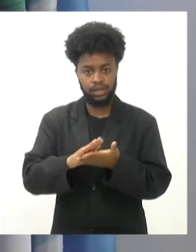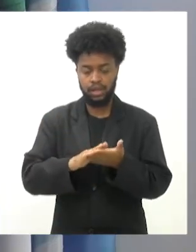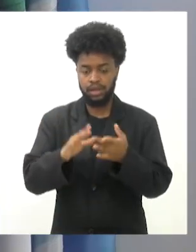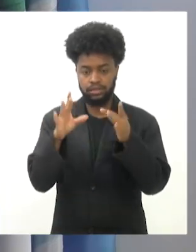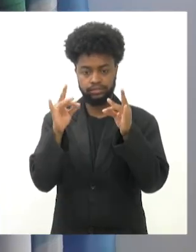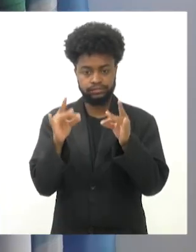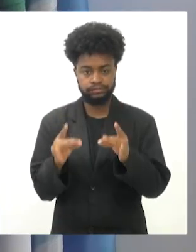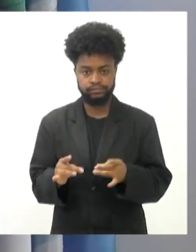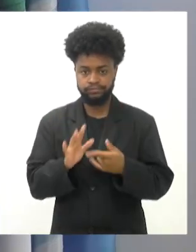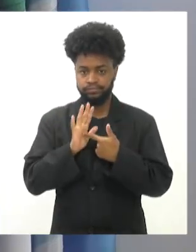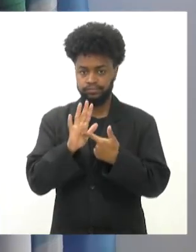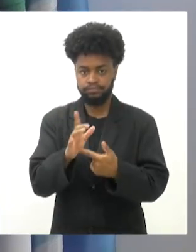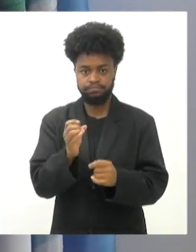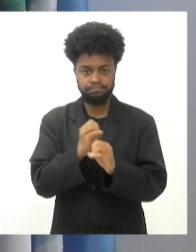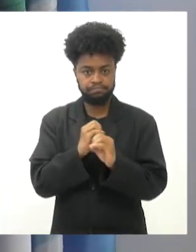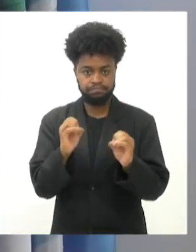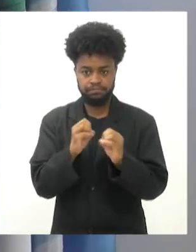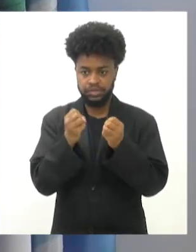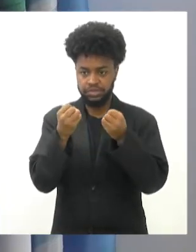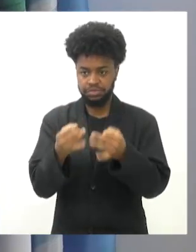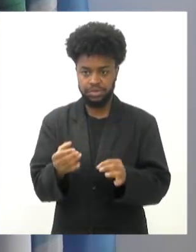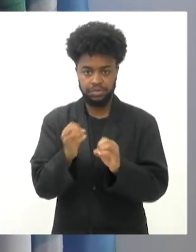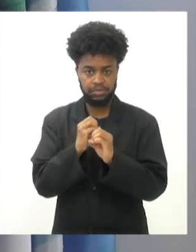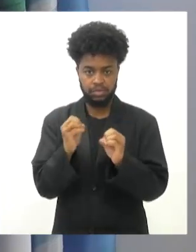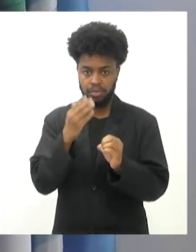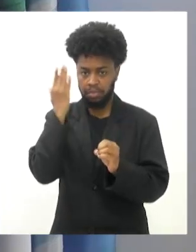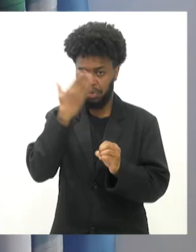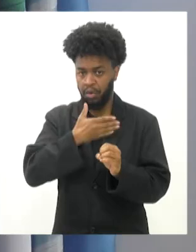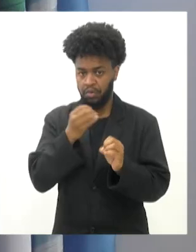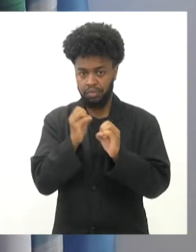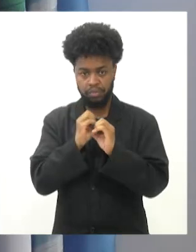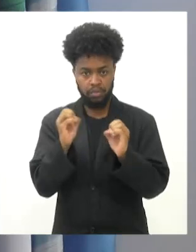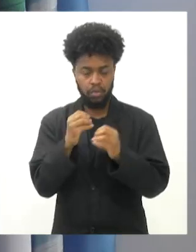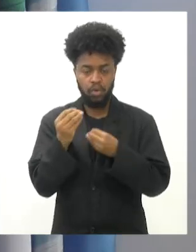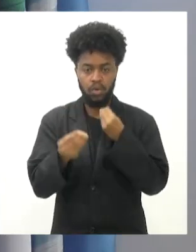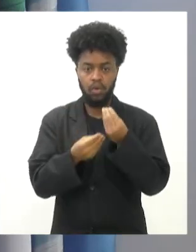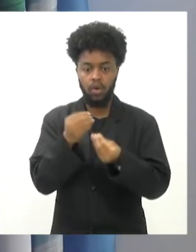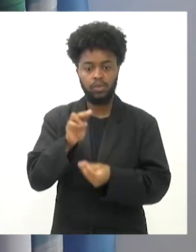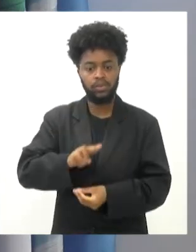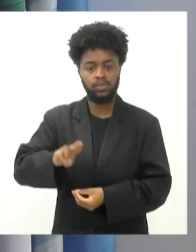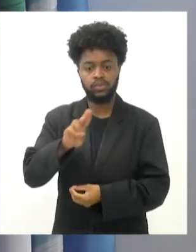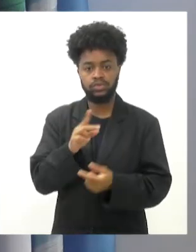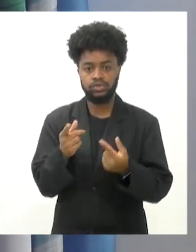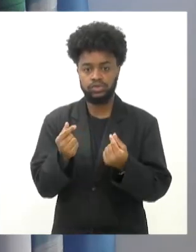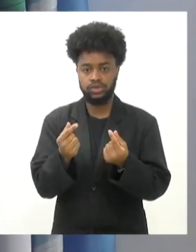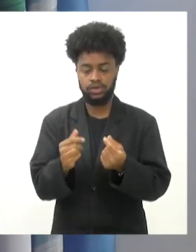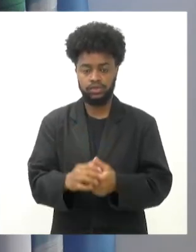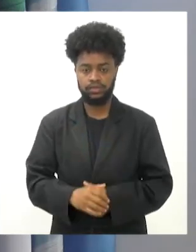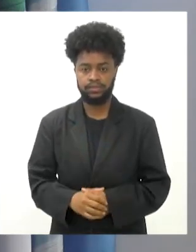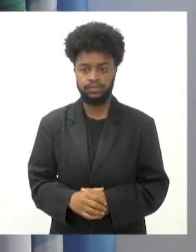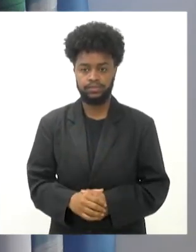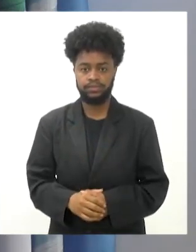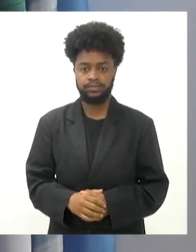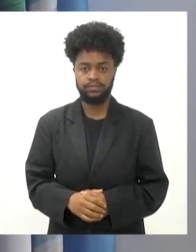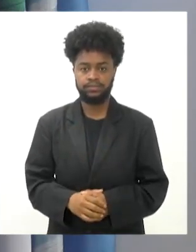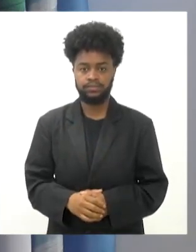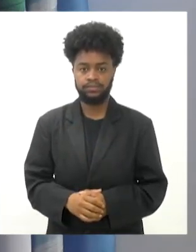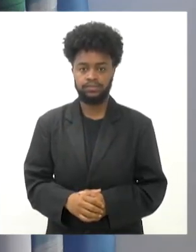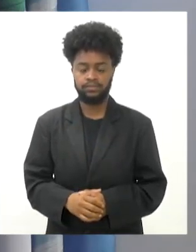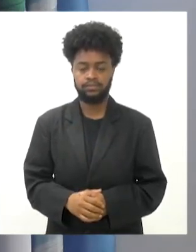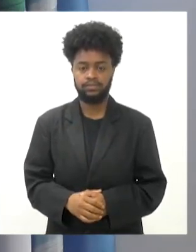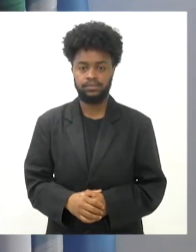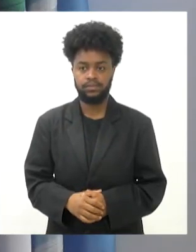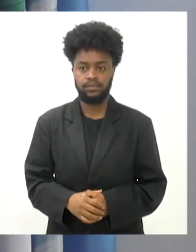ali nenhuma justificativa, nenhuma comprovação de como a Prefeitura de Petrópolis empregou esses 30 milhões de